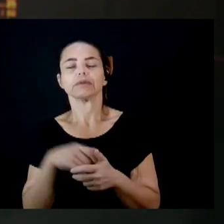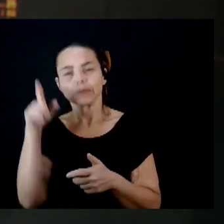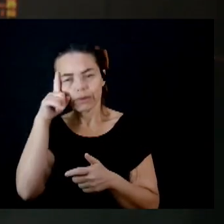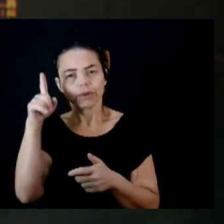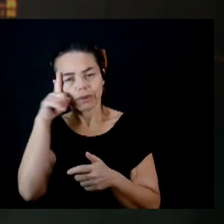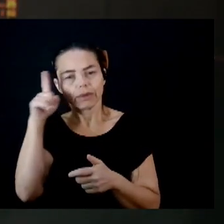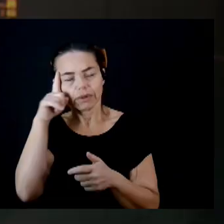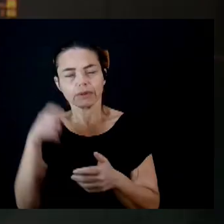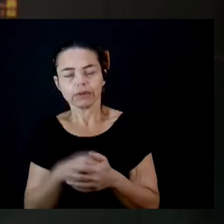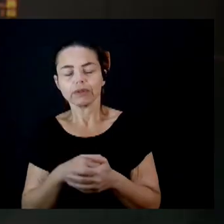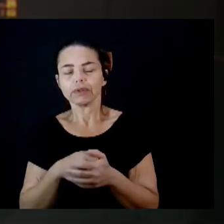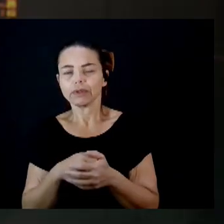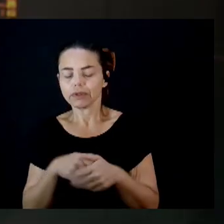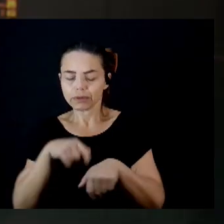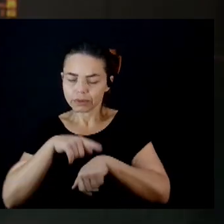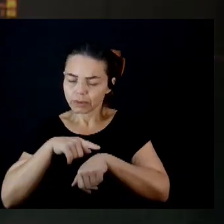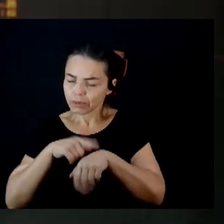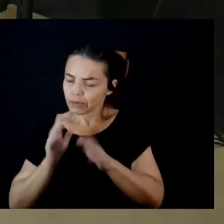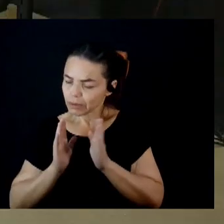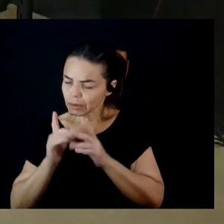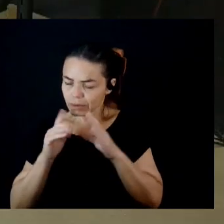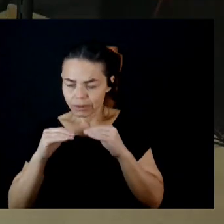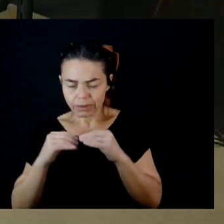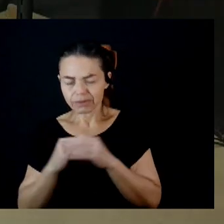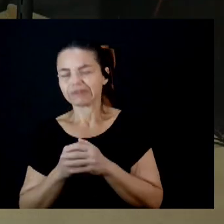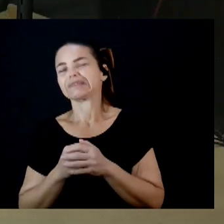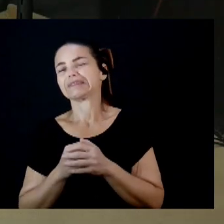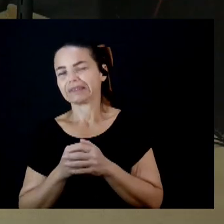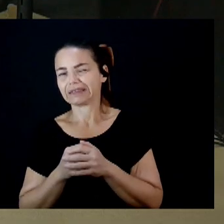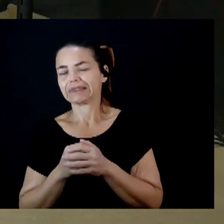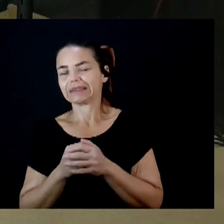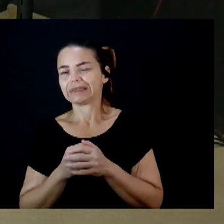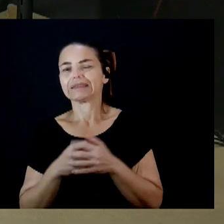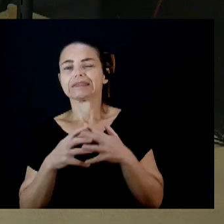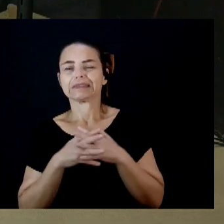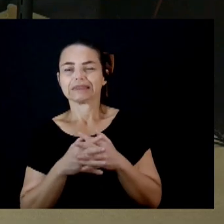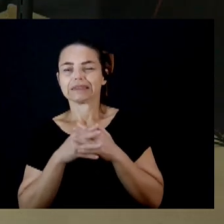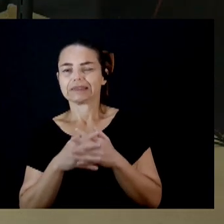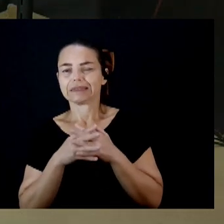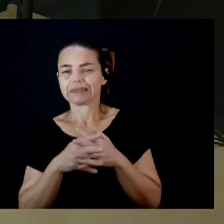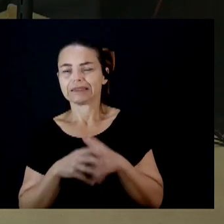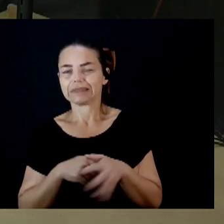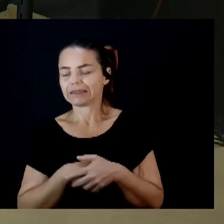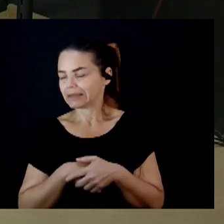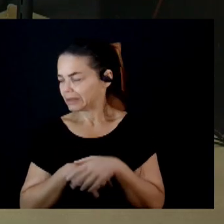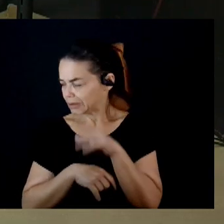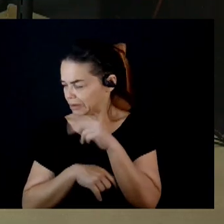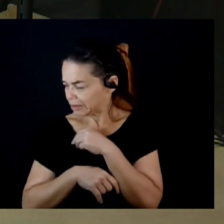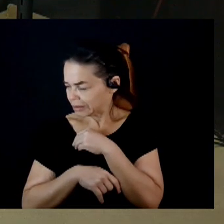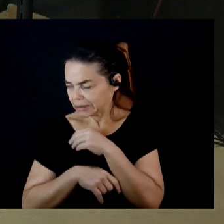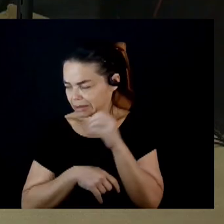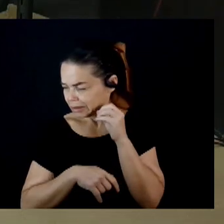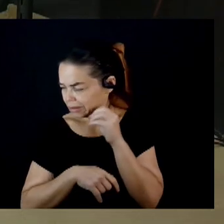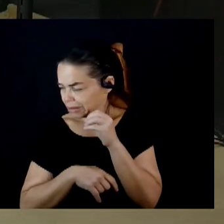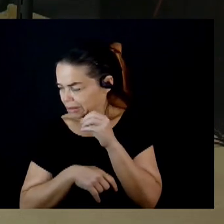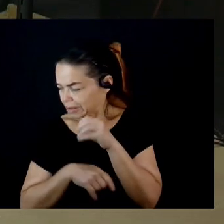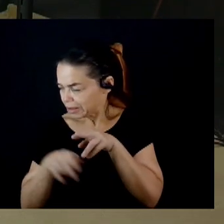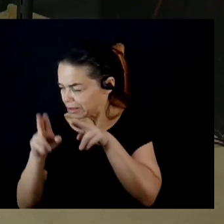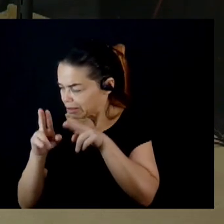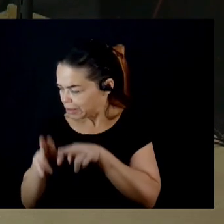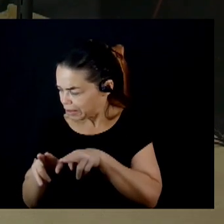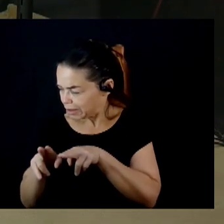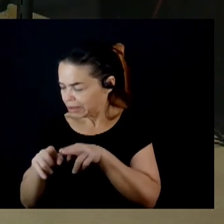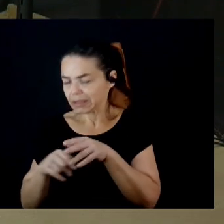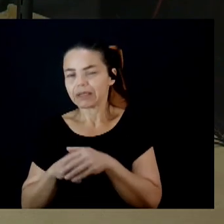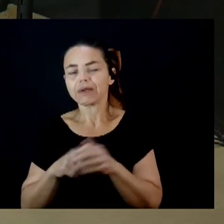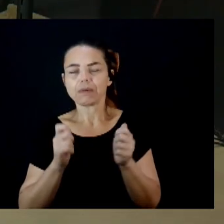na hora de dormir, isso também não vai criando aquela coisa, gente, o que é isso? O que tá aqui do meu lado? Pode